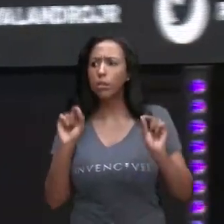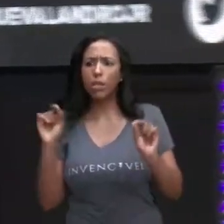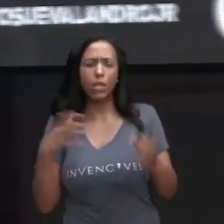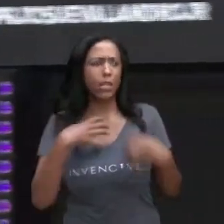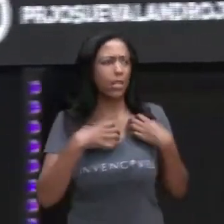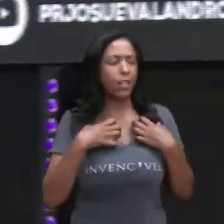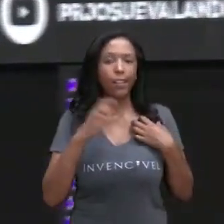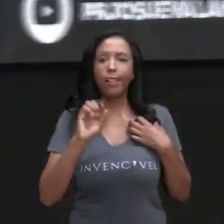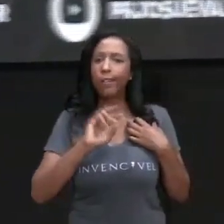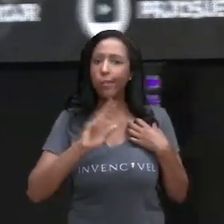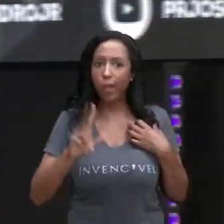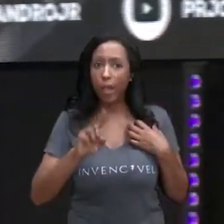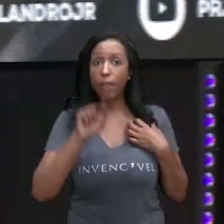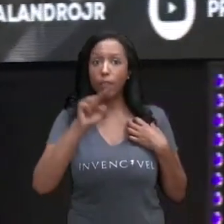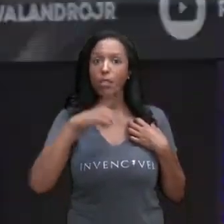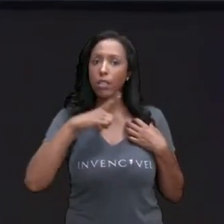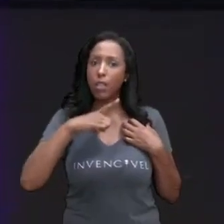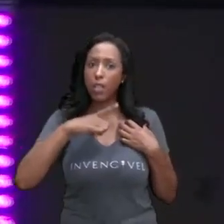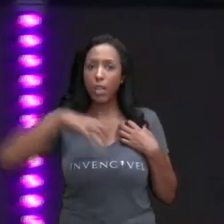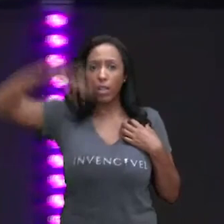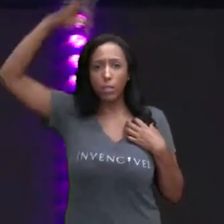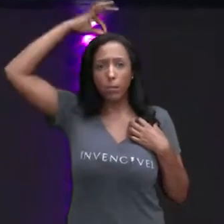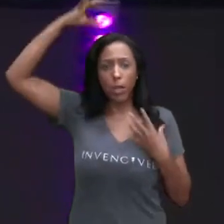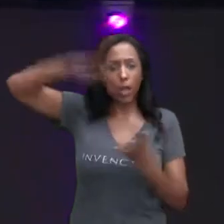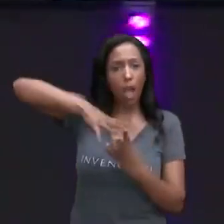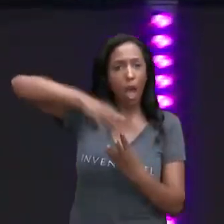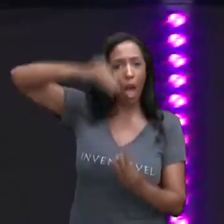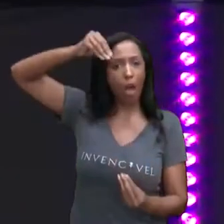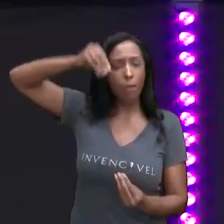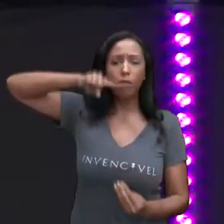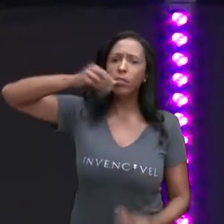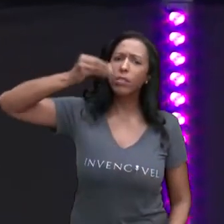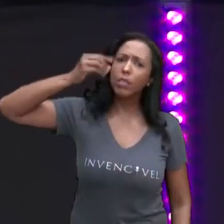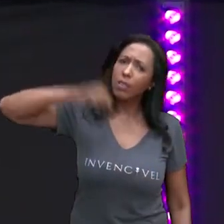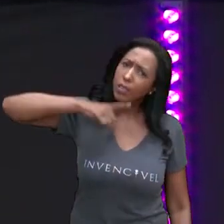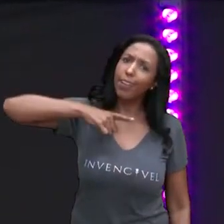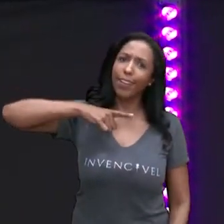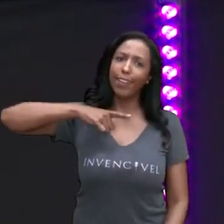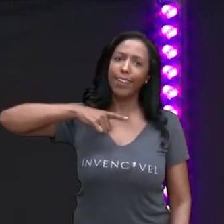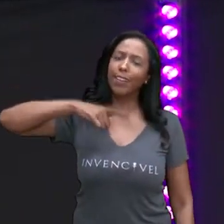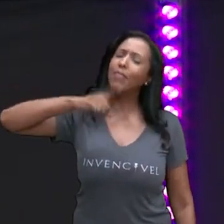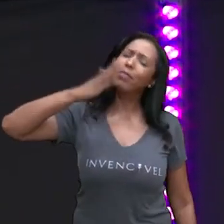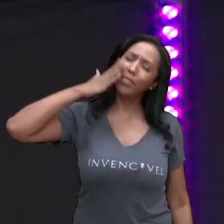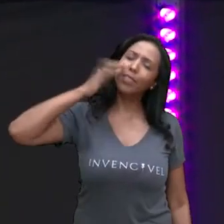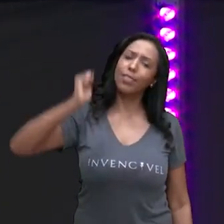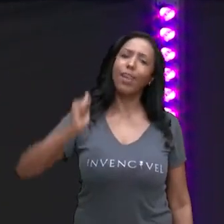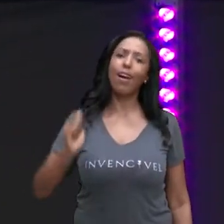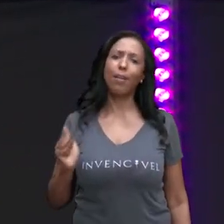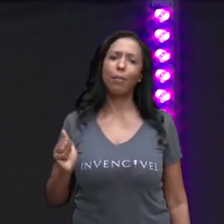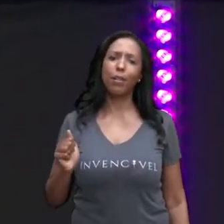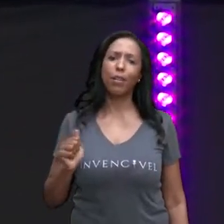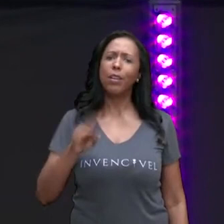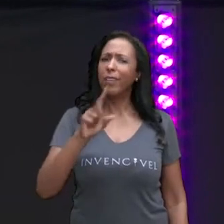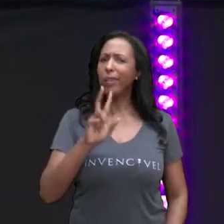uma visão espiritual, uma necessidade de Deus. Você tem espírito, você está vendo que você tem. Você não é uma máquina que